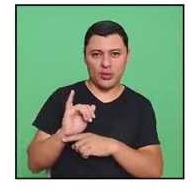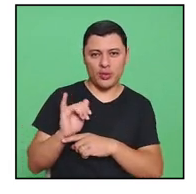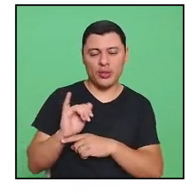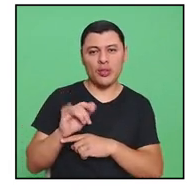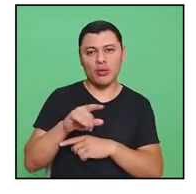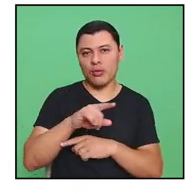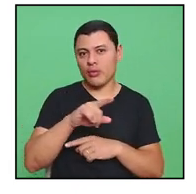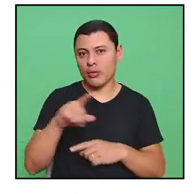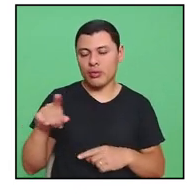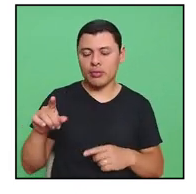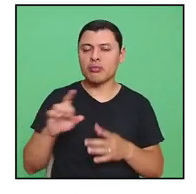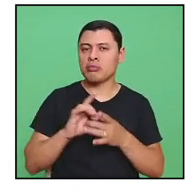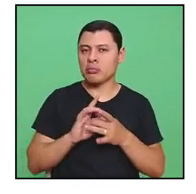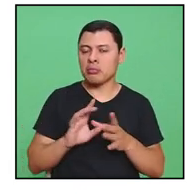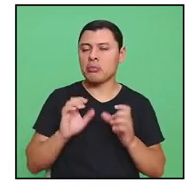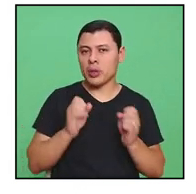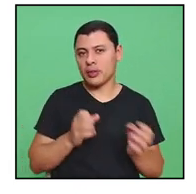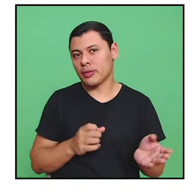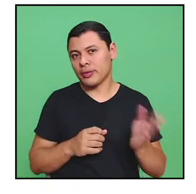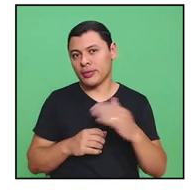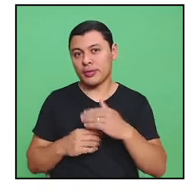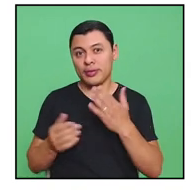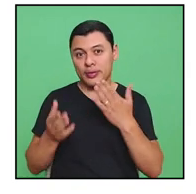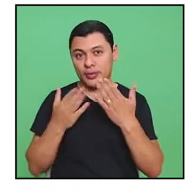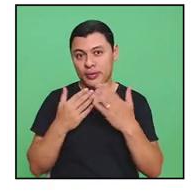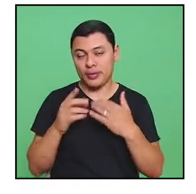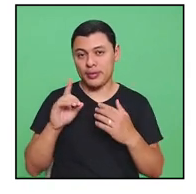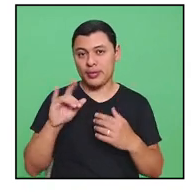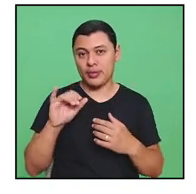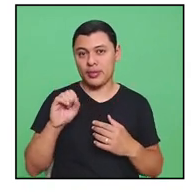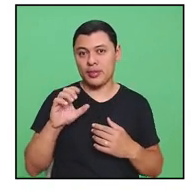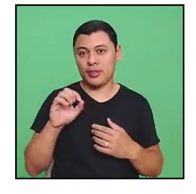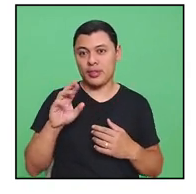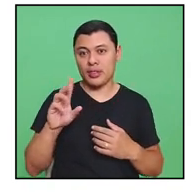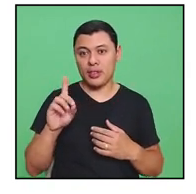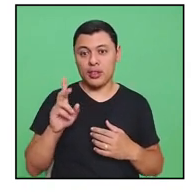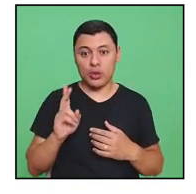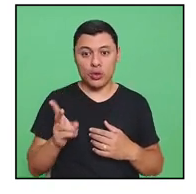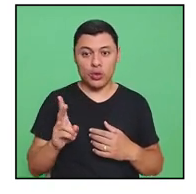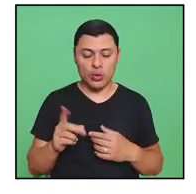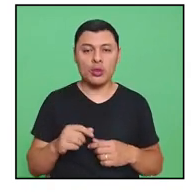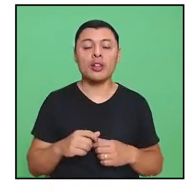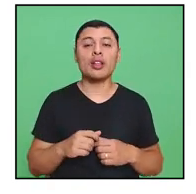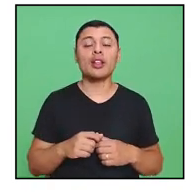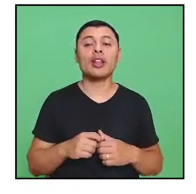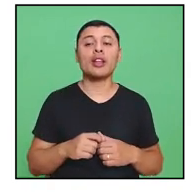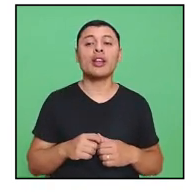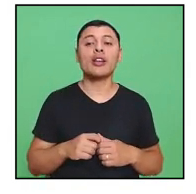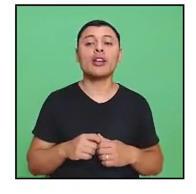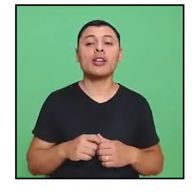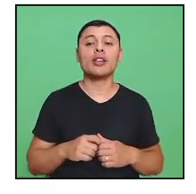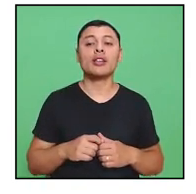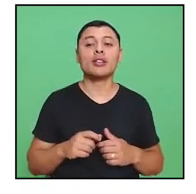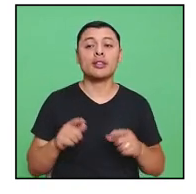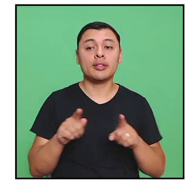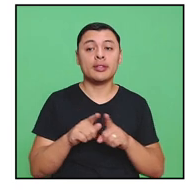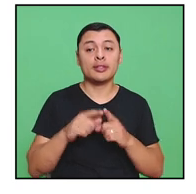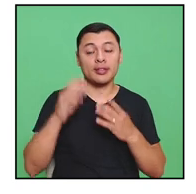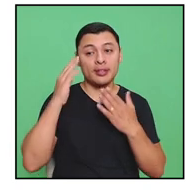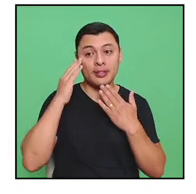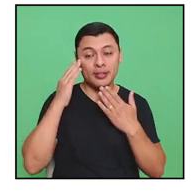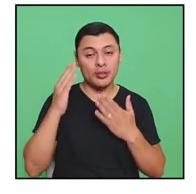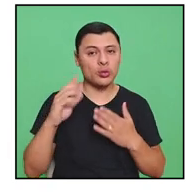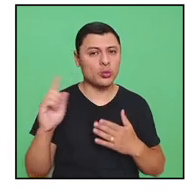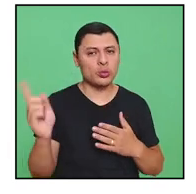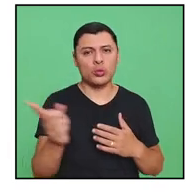vocês, que a gente pode continuar essa conversa por lá, né? A gente vai ter que sair daqui daqui a pouco. E agradecer muito todo mundo que